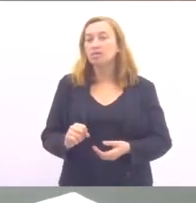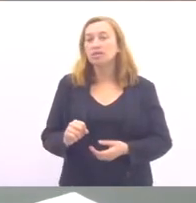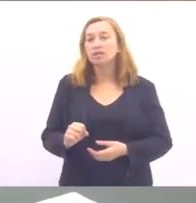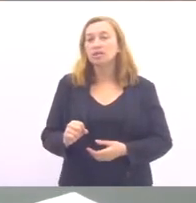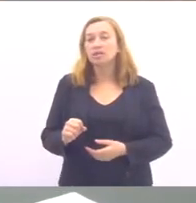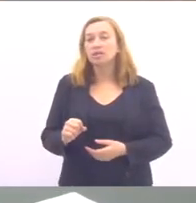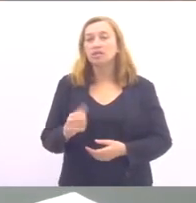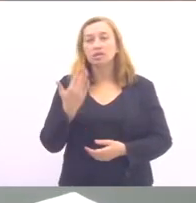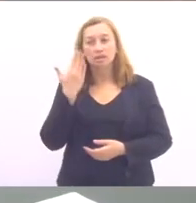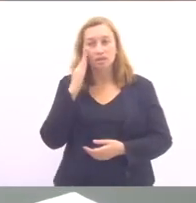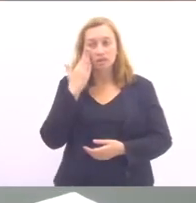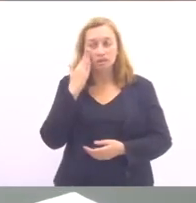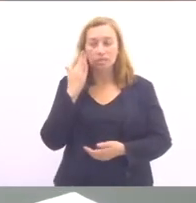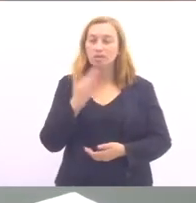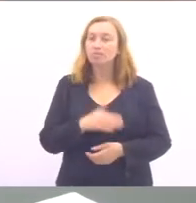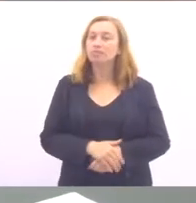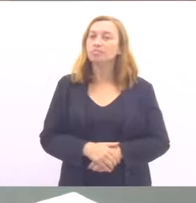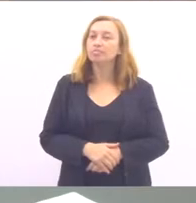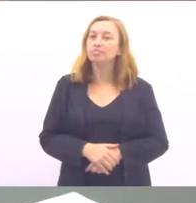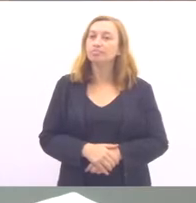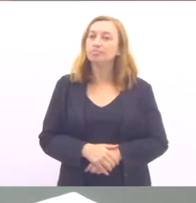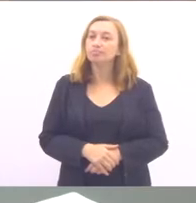convencimento,